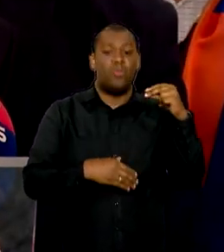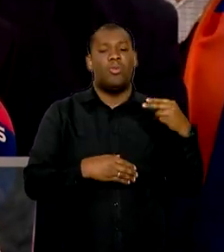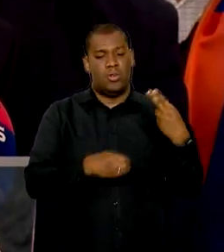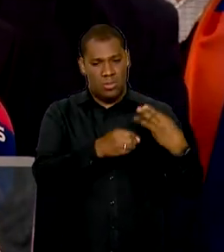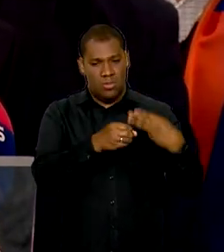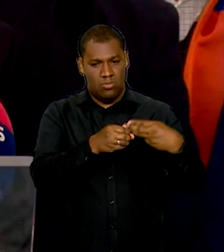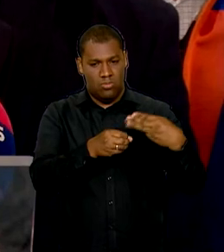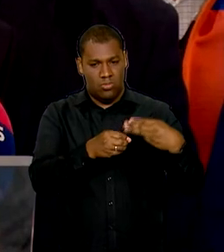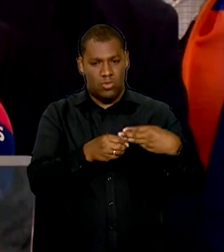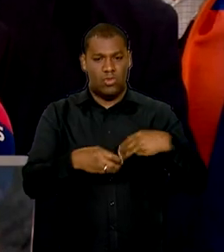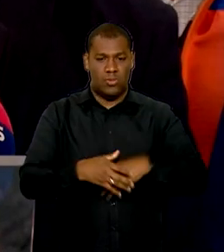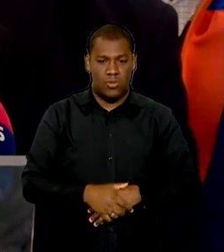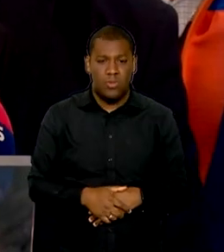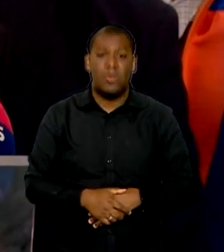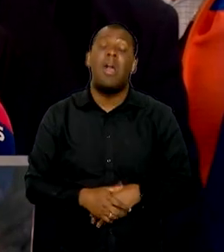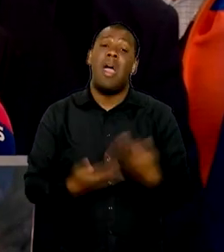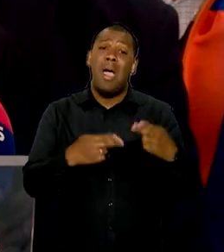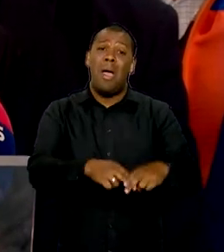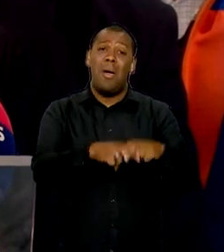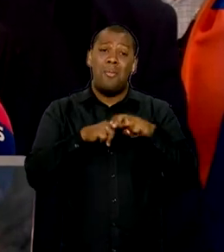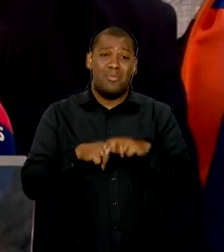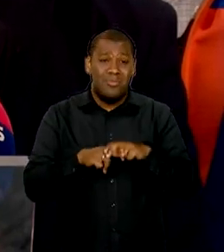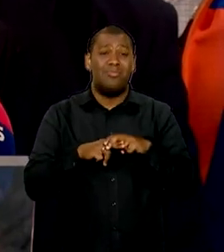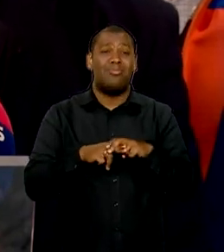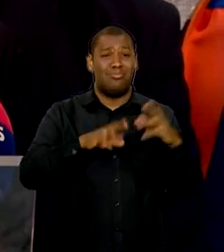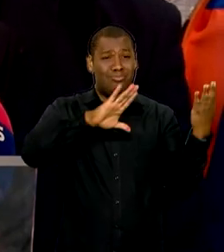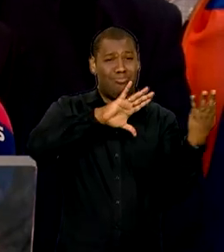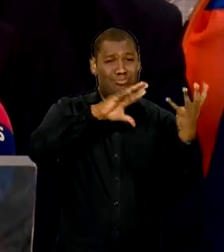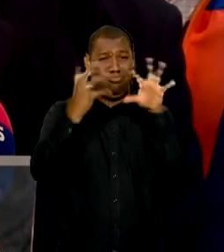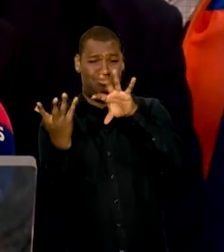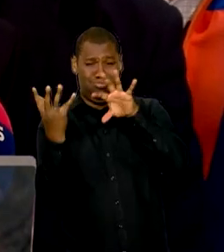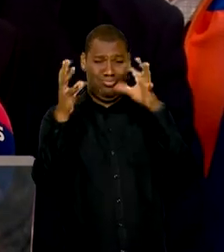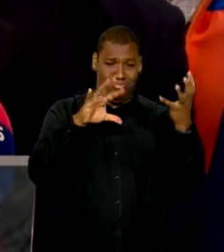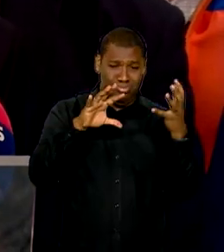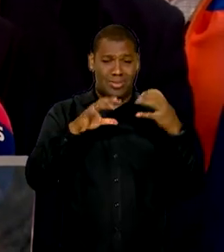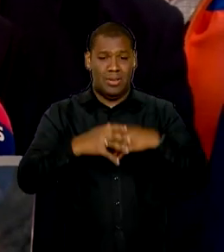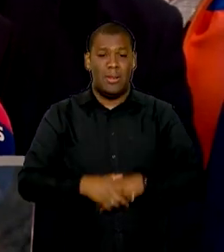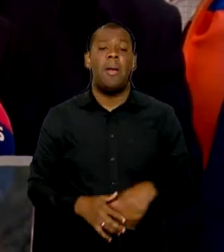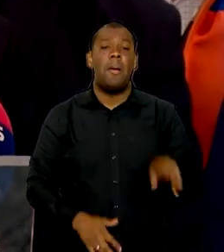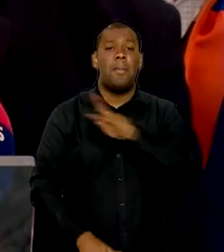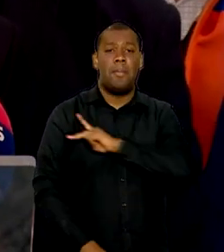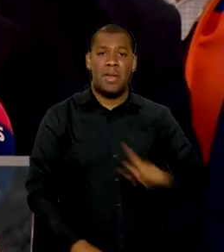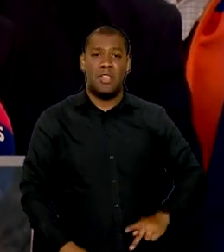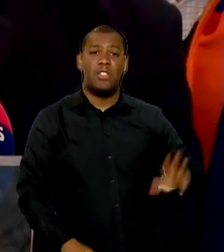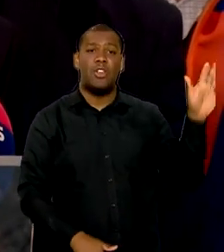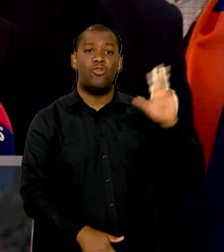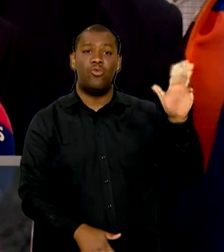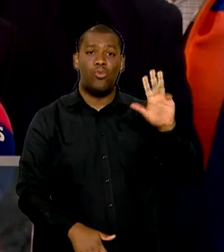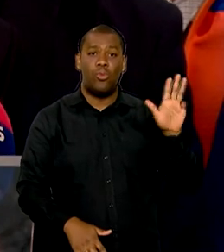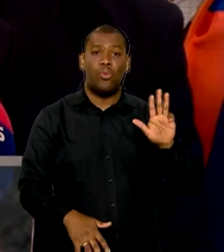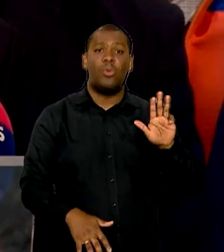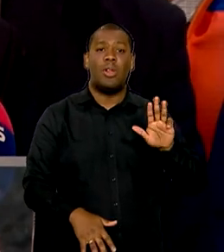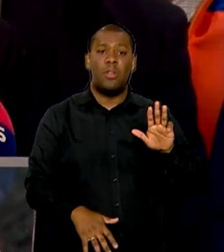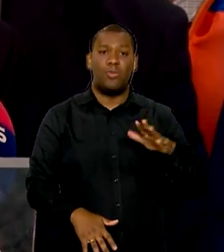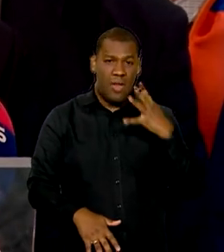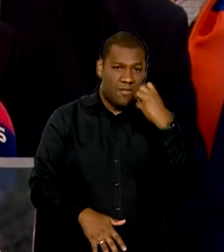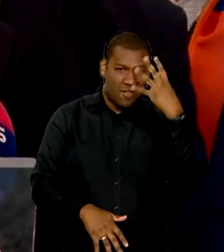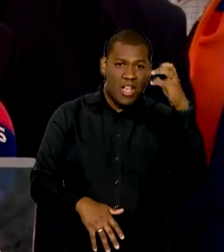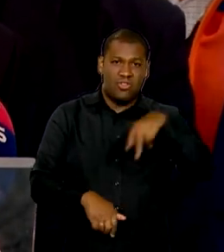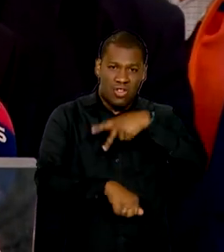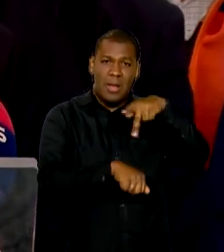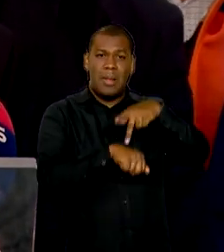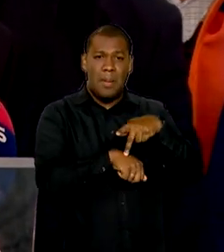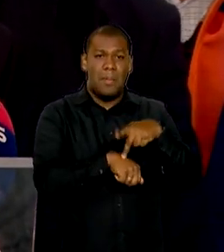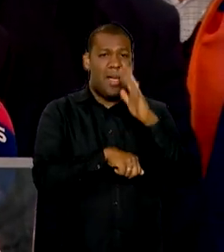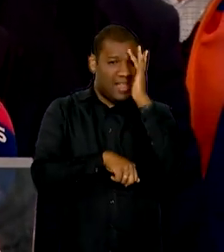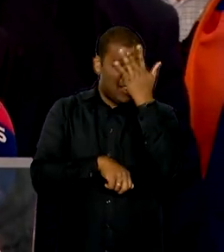é resultado das mudanças climáticas. O presidente Lula está na Índia exatamente